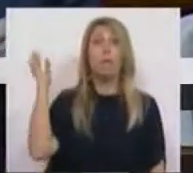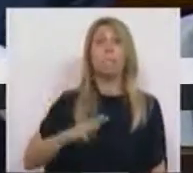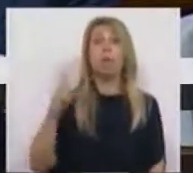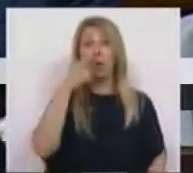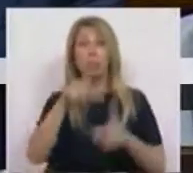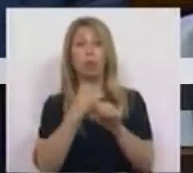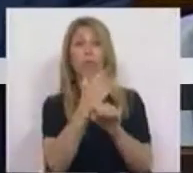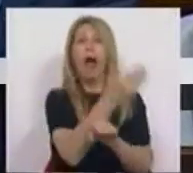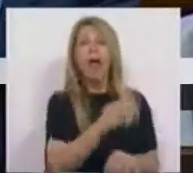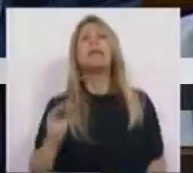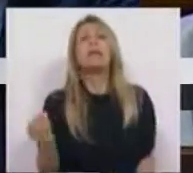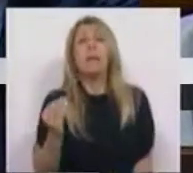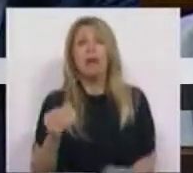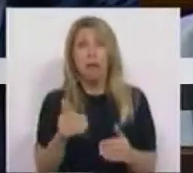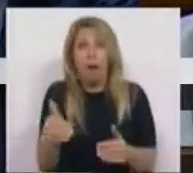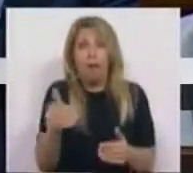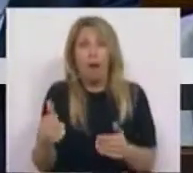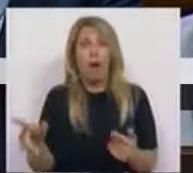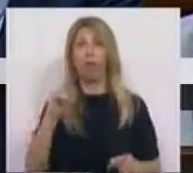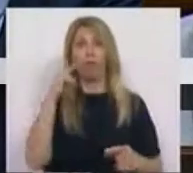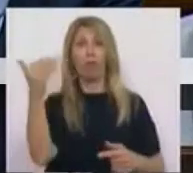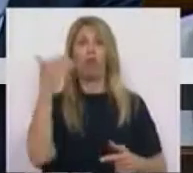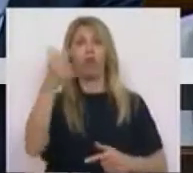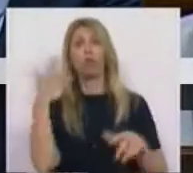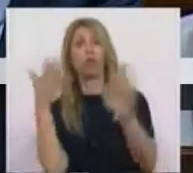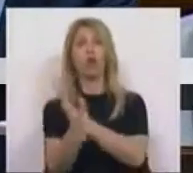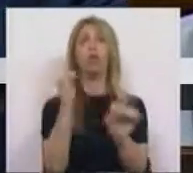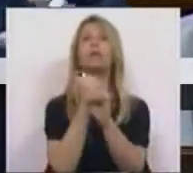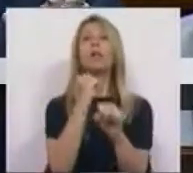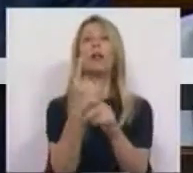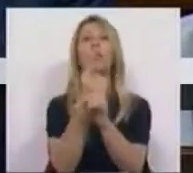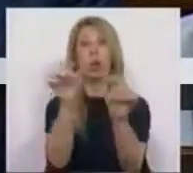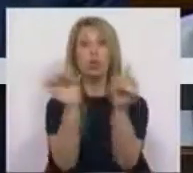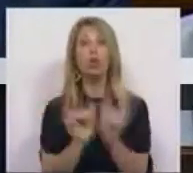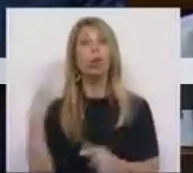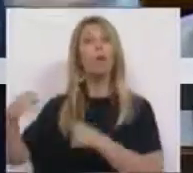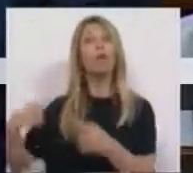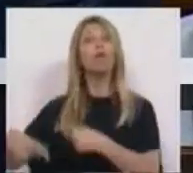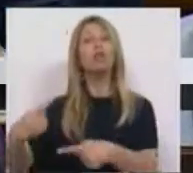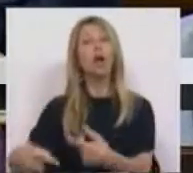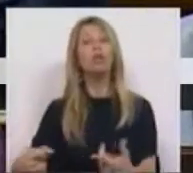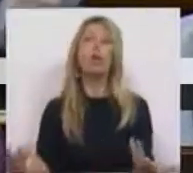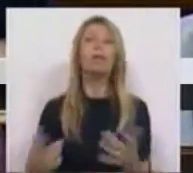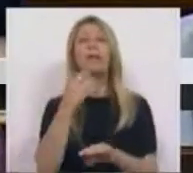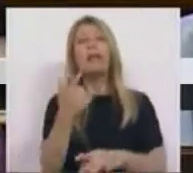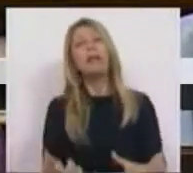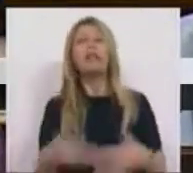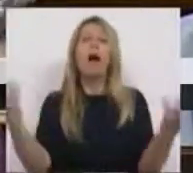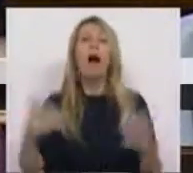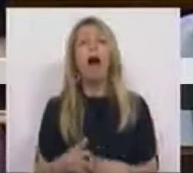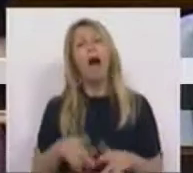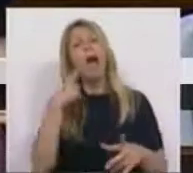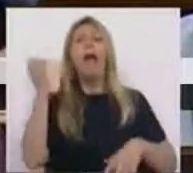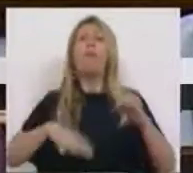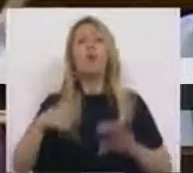as crianças que hão de vir trabalhar, porque este é um sistema intergeracional, põe em causa tudo isto com achismos. Não tem estudos,